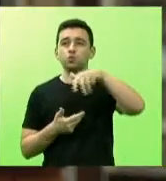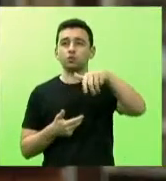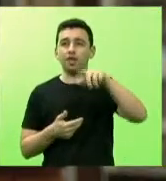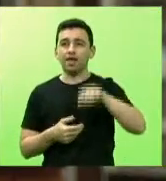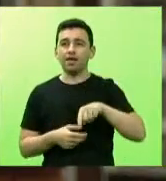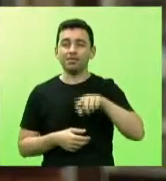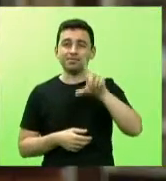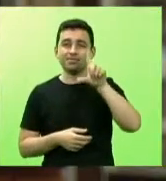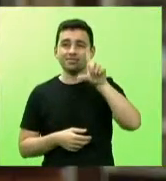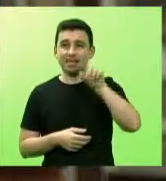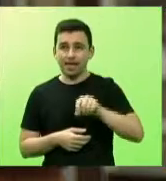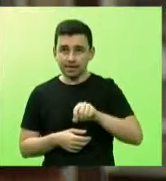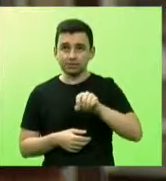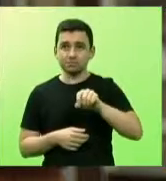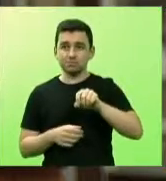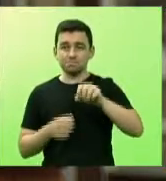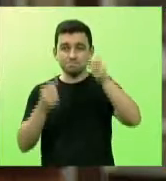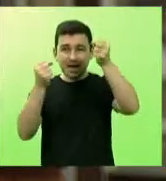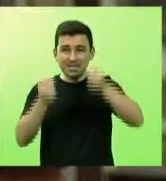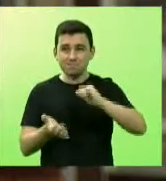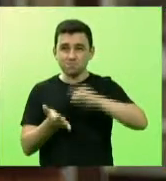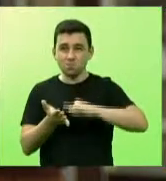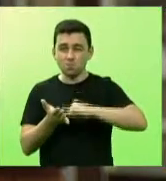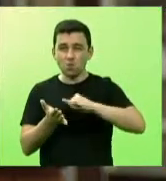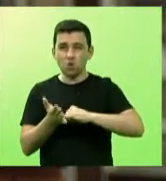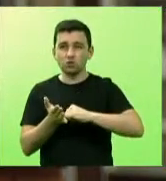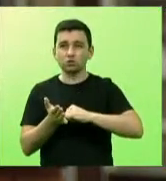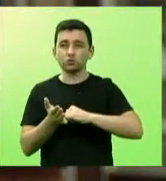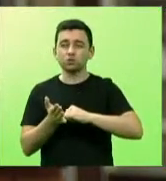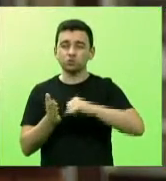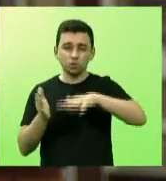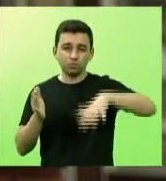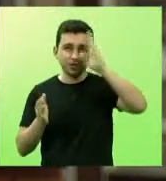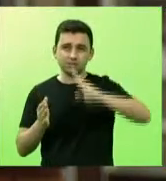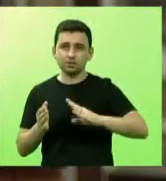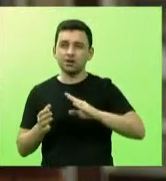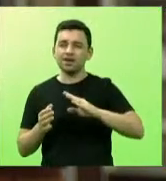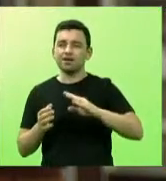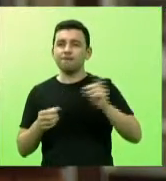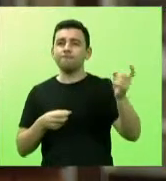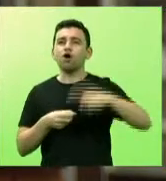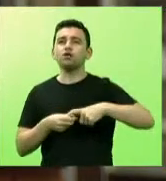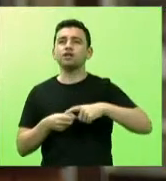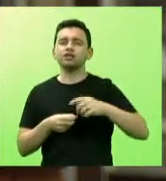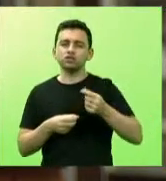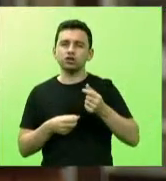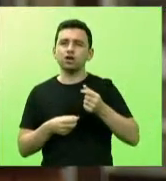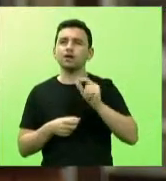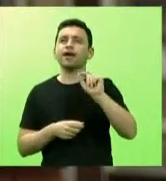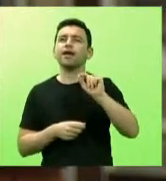10ª carga tributária do mundo é o Brasil. E, em retorno, nós somos em 32º.